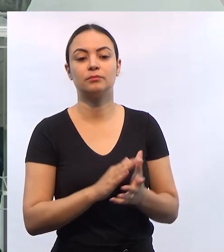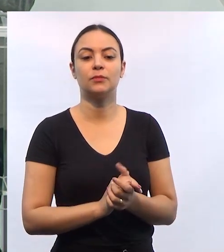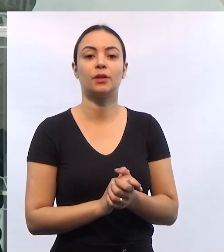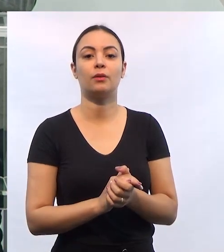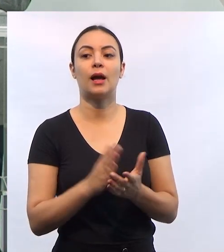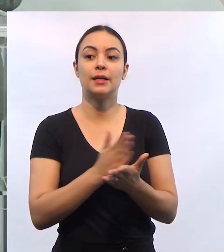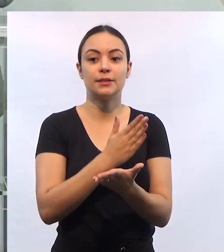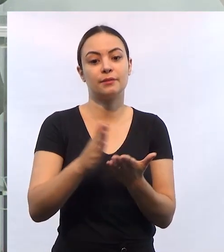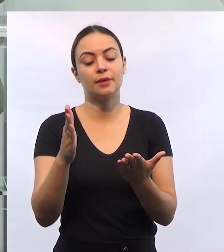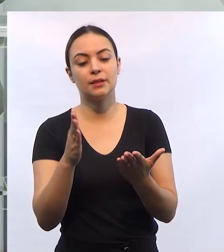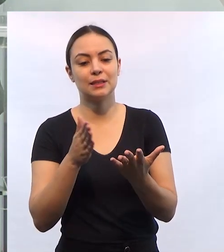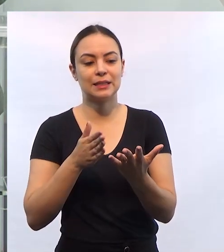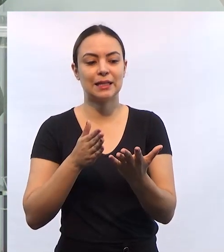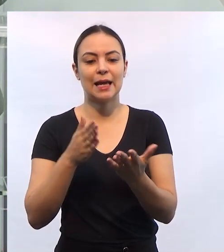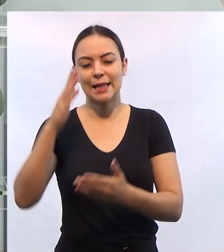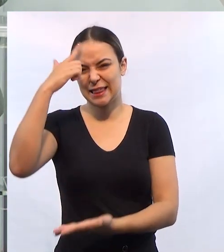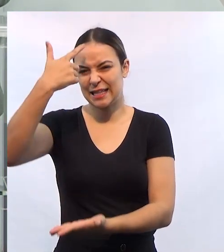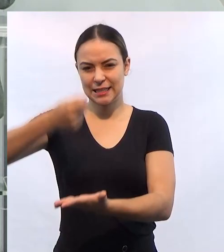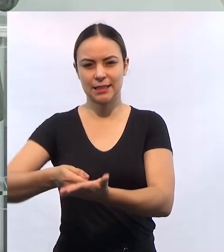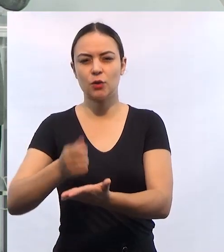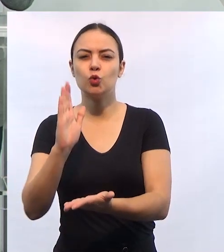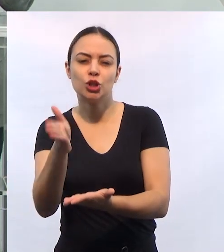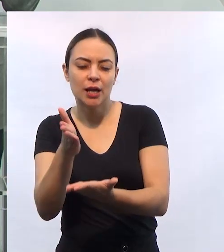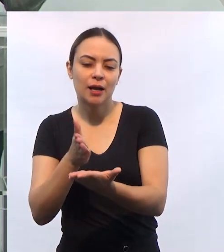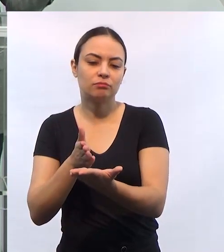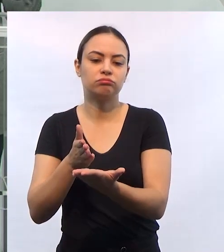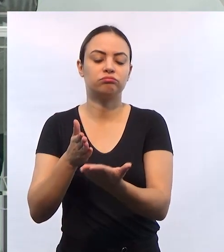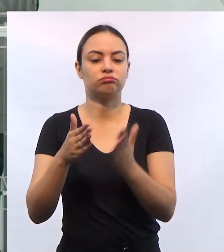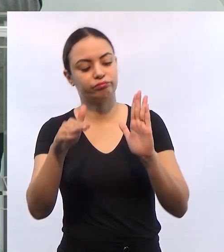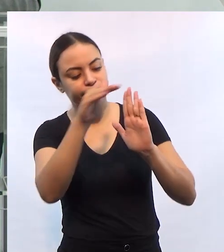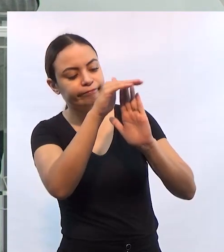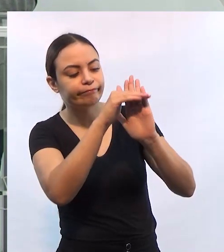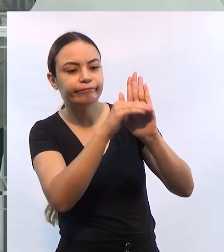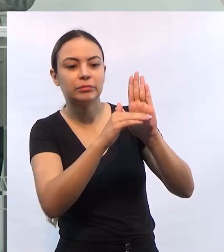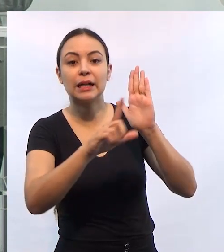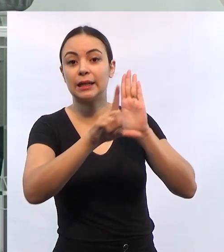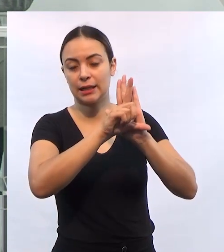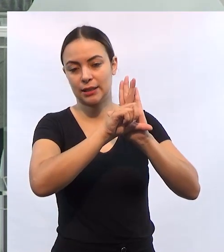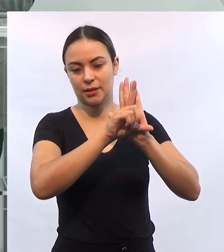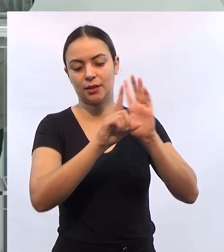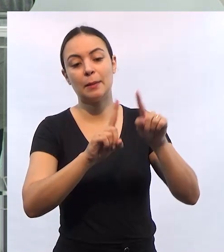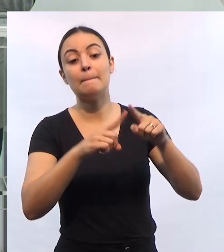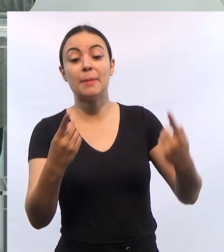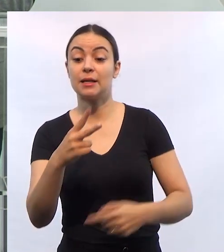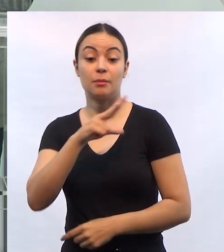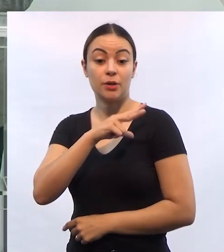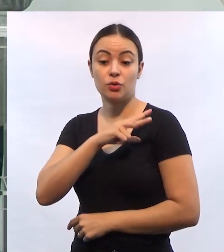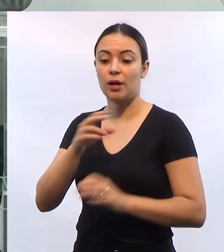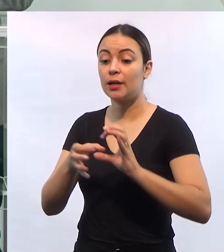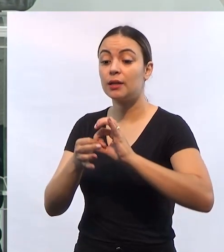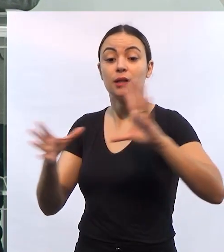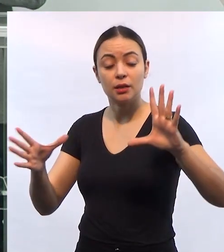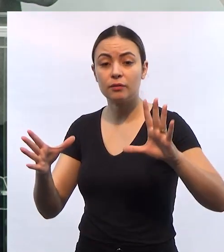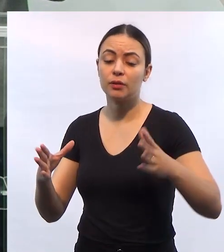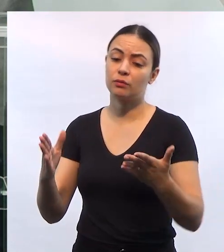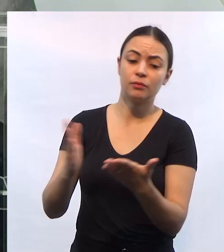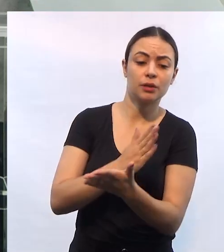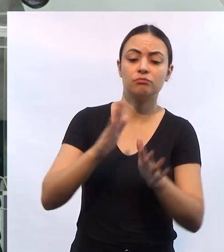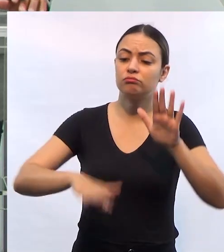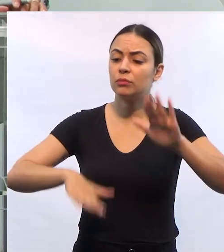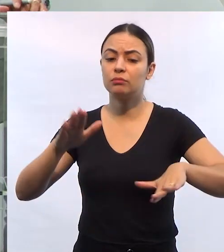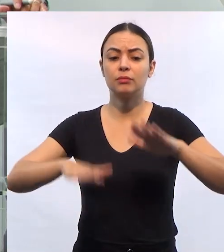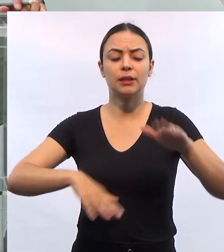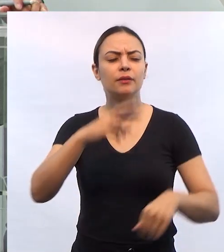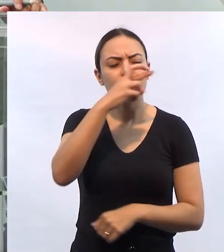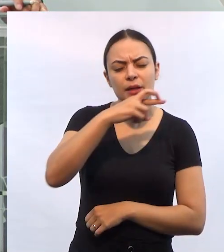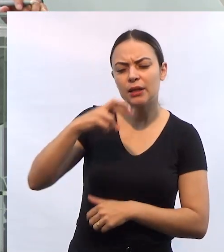que acontecer, você tomar uma decisão que vai afetar, claro, principalmente para o lado positivo. E aí você começa a analisar, então quer